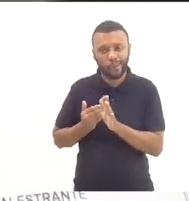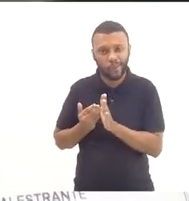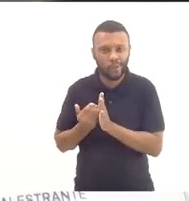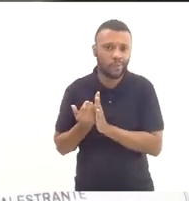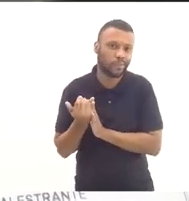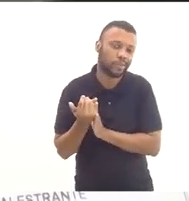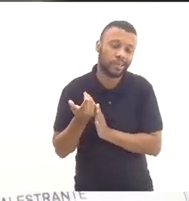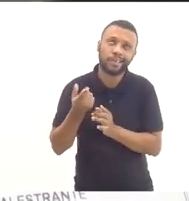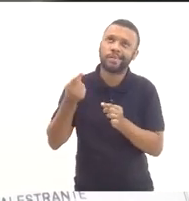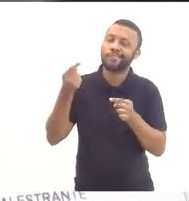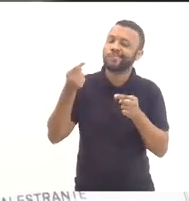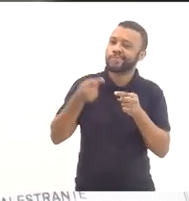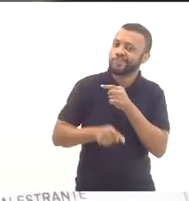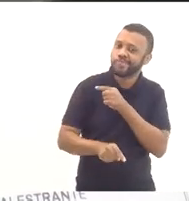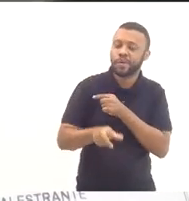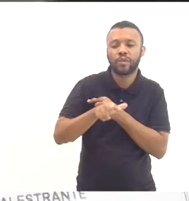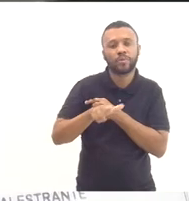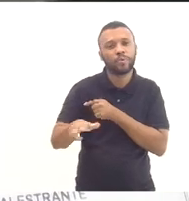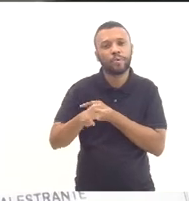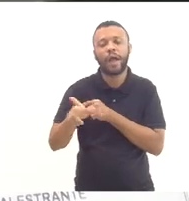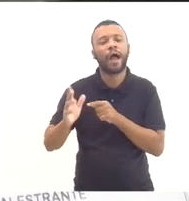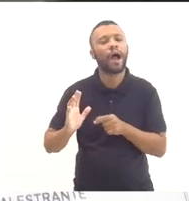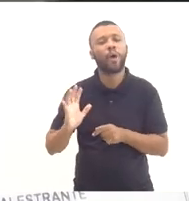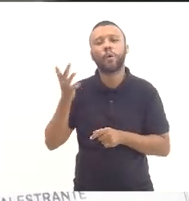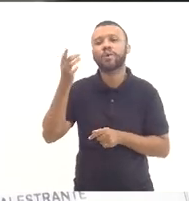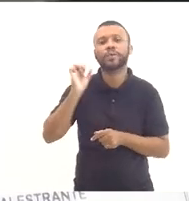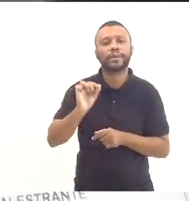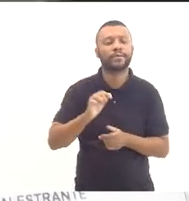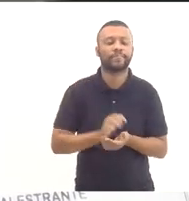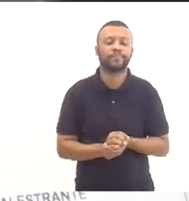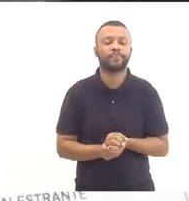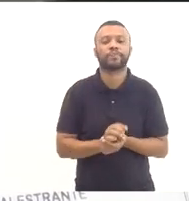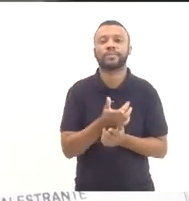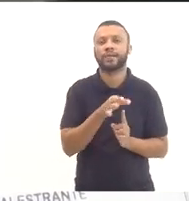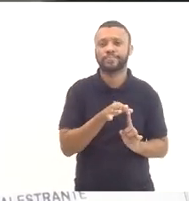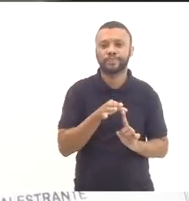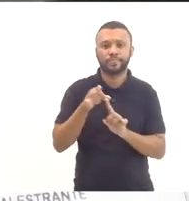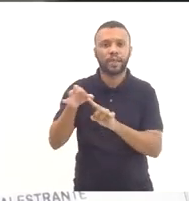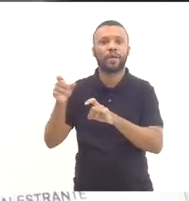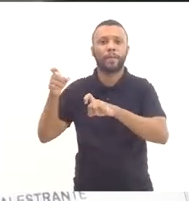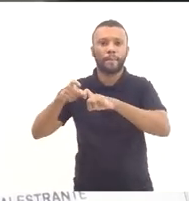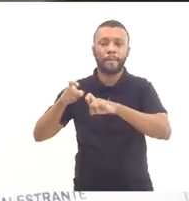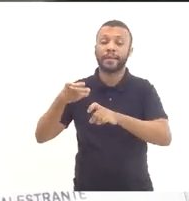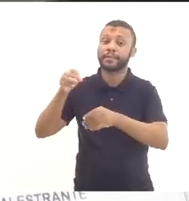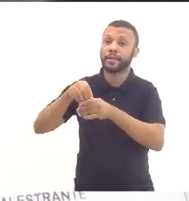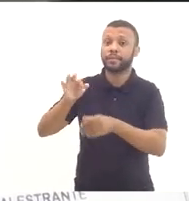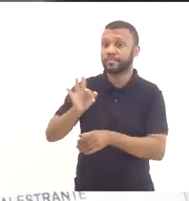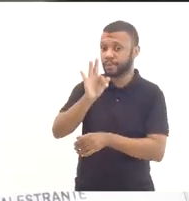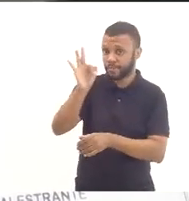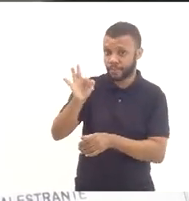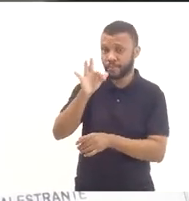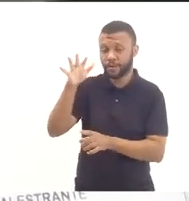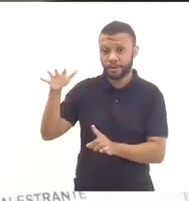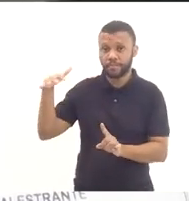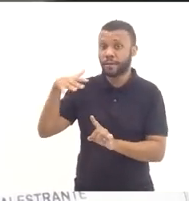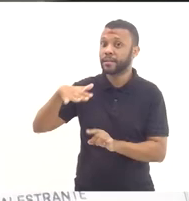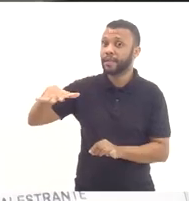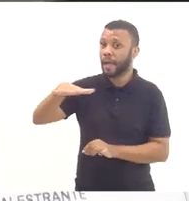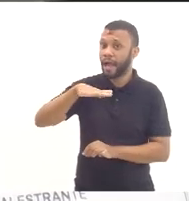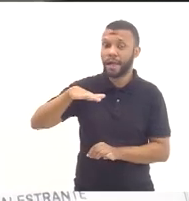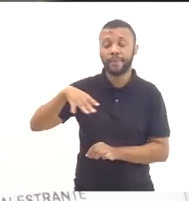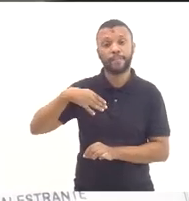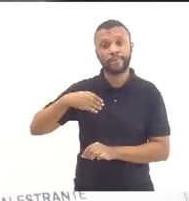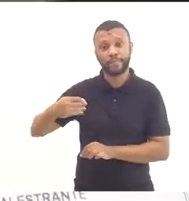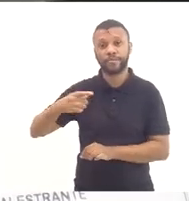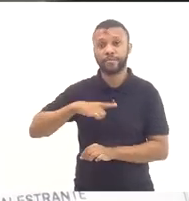não é a da doença né é a que que aconteceu de levar um caso para um médico de um em uma faculdade a moda conceituada na área e ele